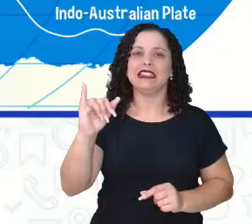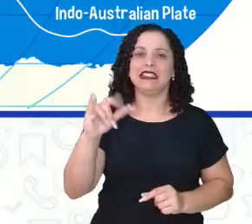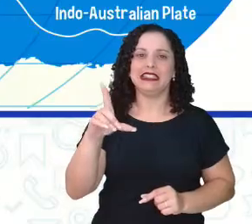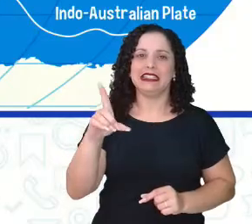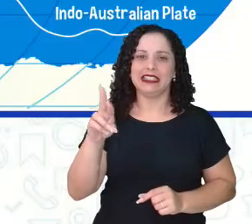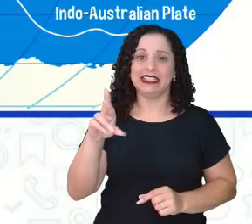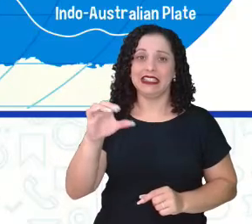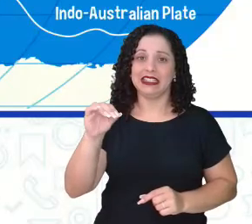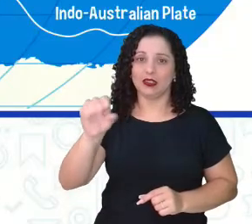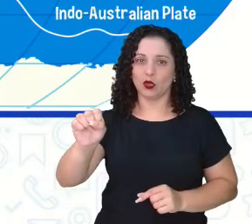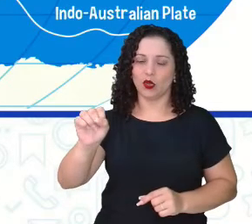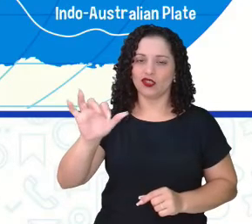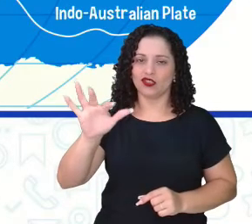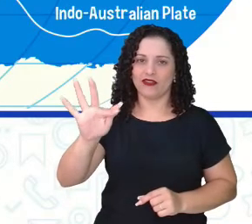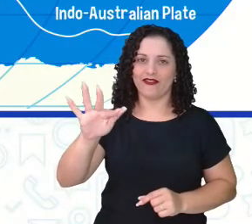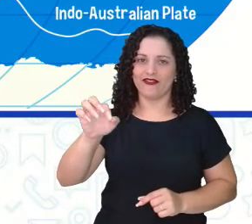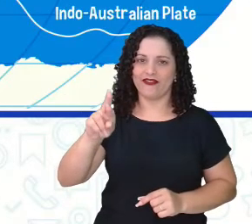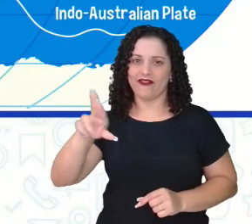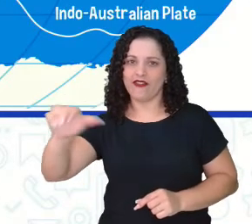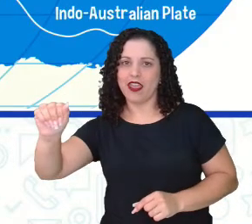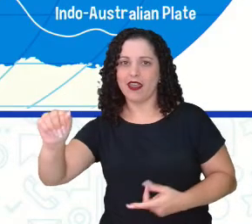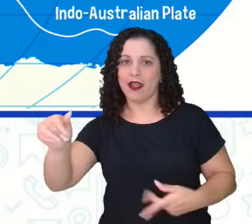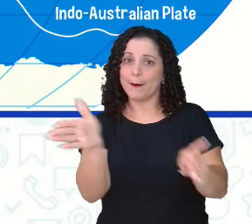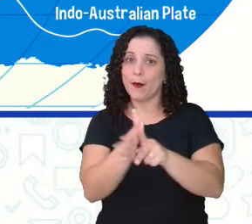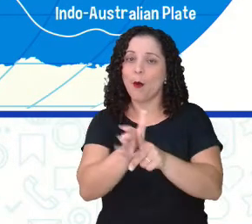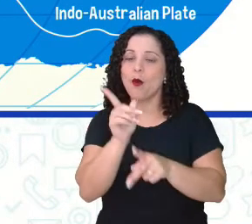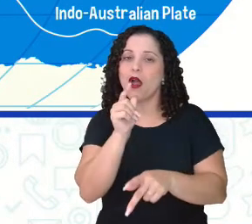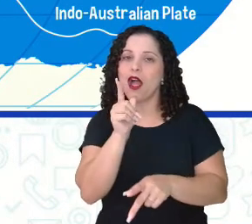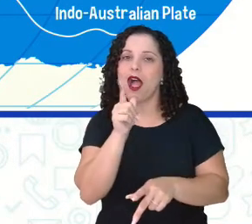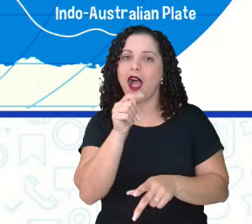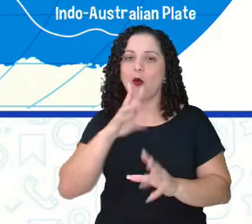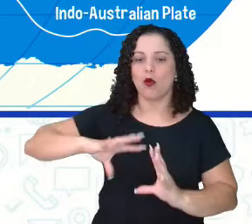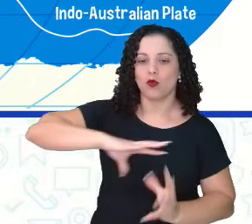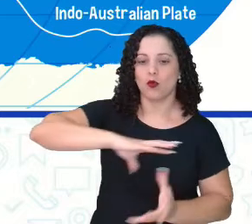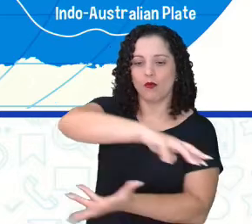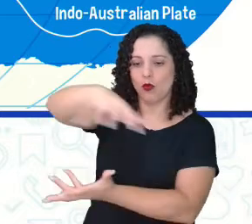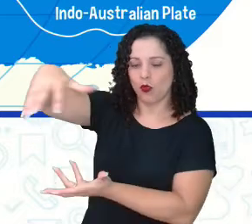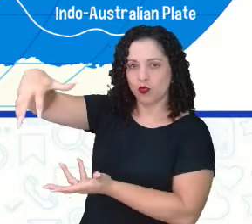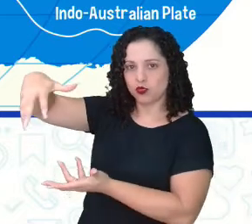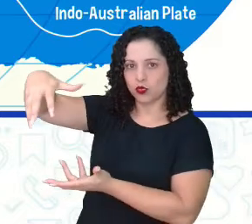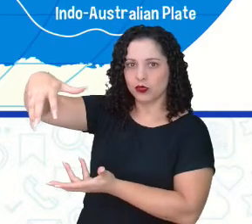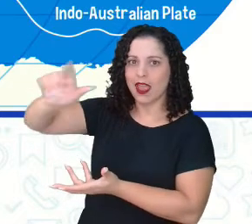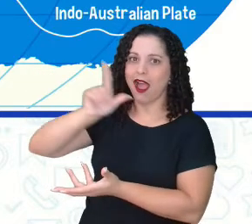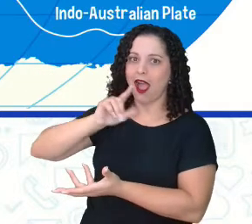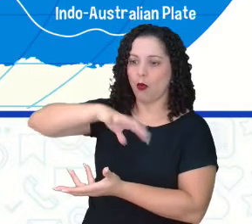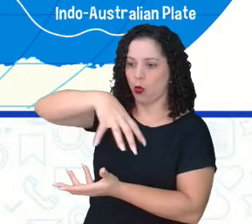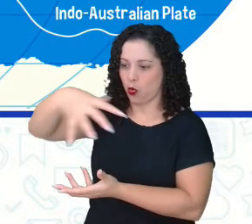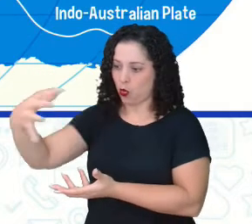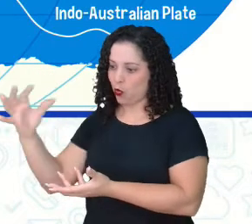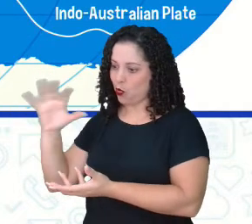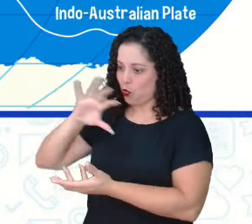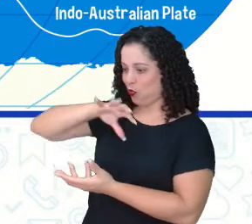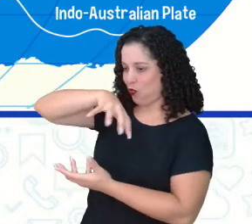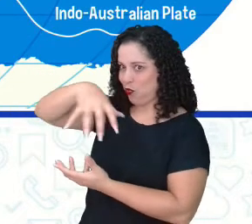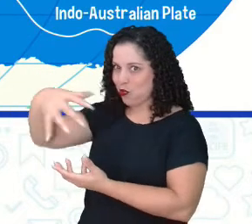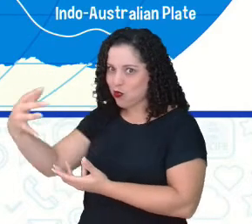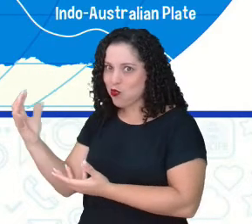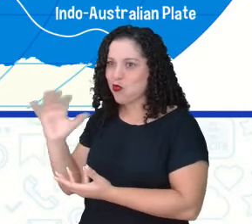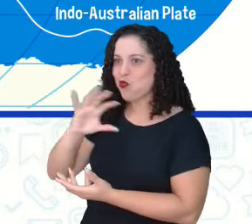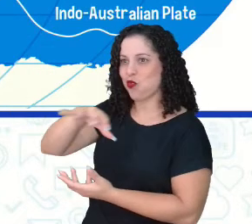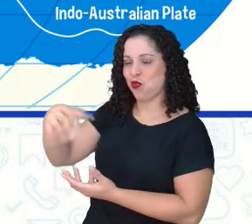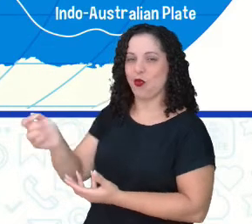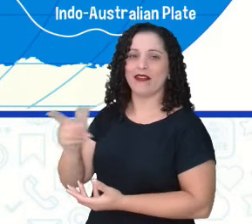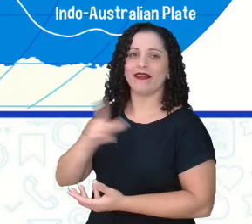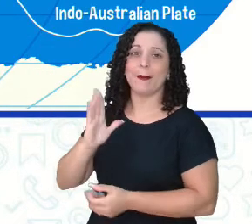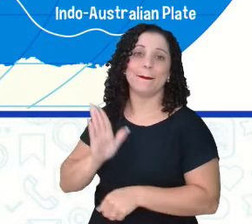nosso planeta. E observando aqui esse mapa mundi, a gente vai ver que realmente na superfície a gente tem muito